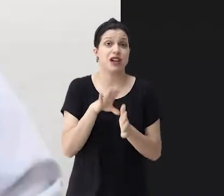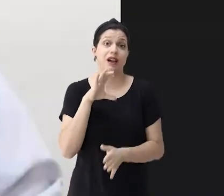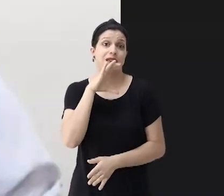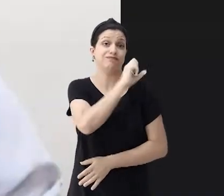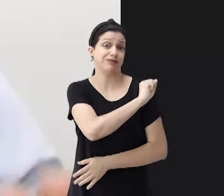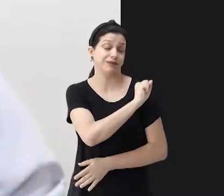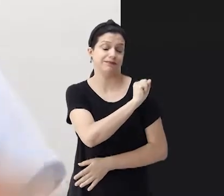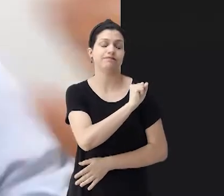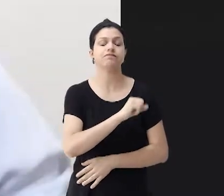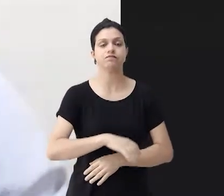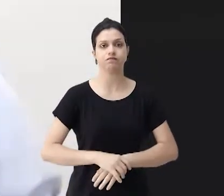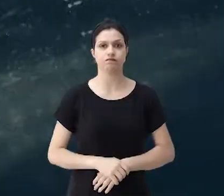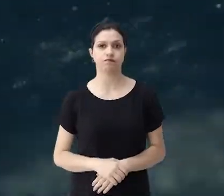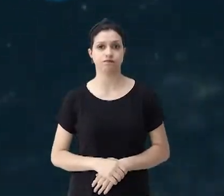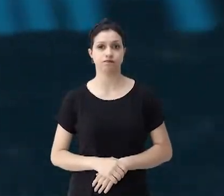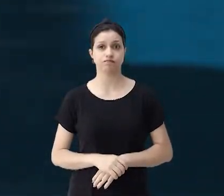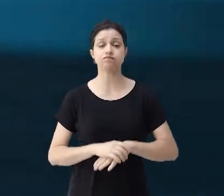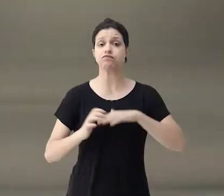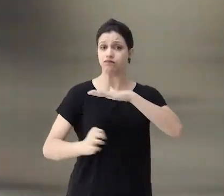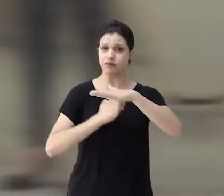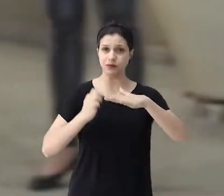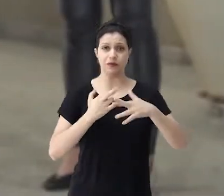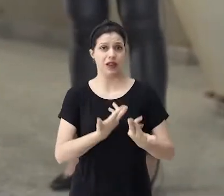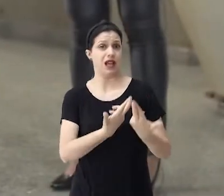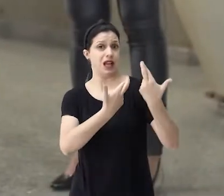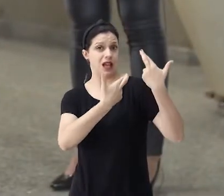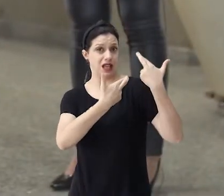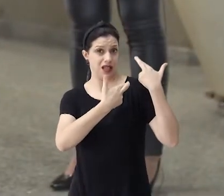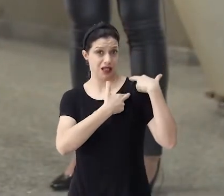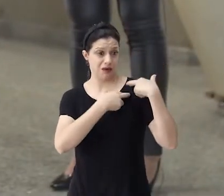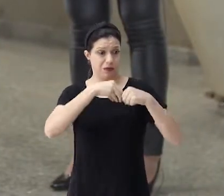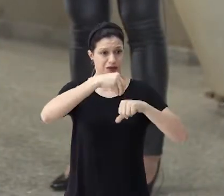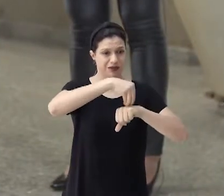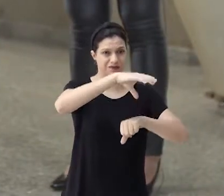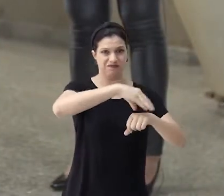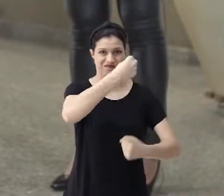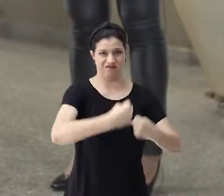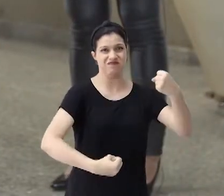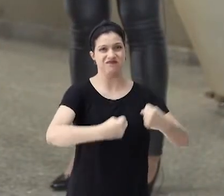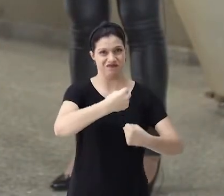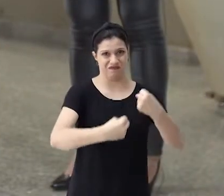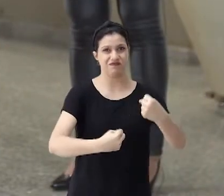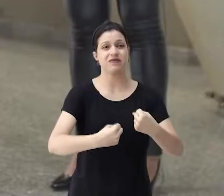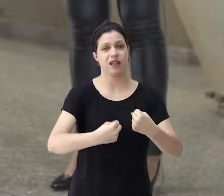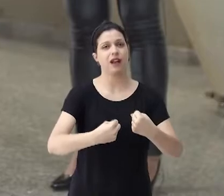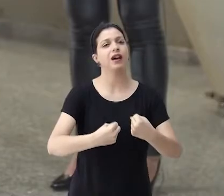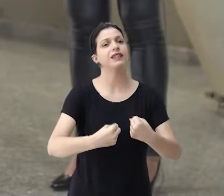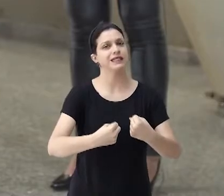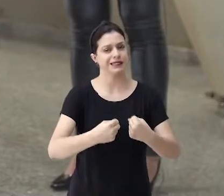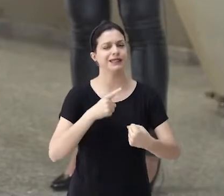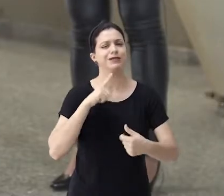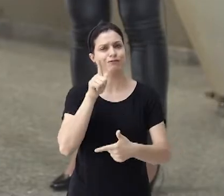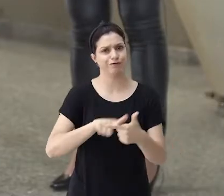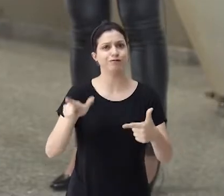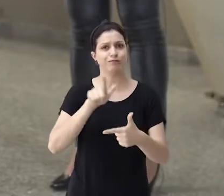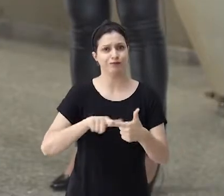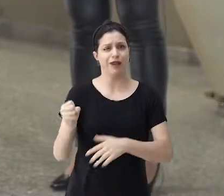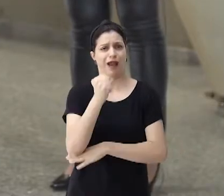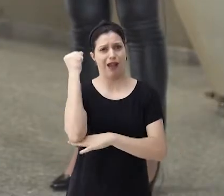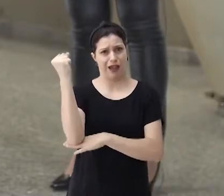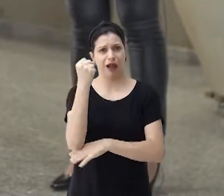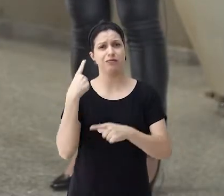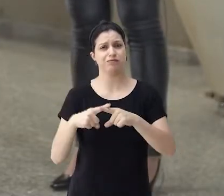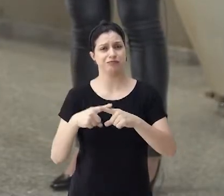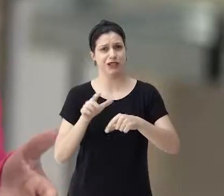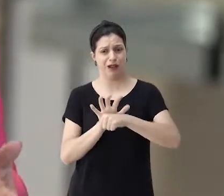que deve chegar rápido. As empresas responsáveis pelo transporte escolar foram diretamente impactadas